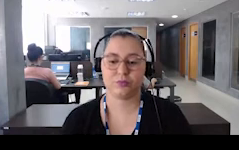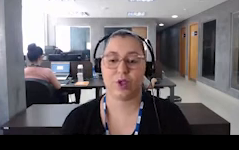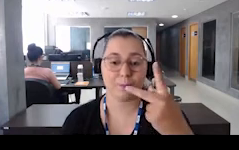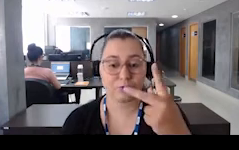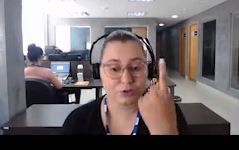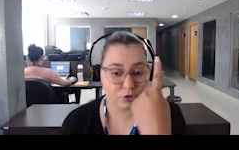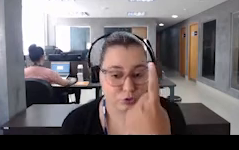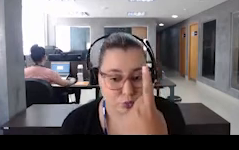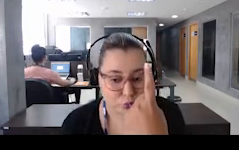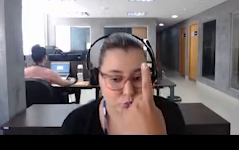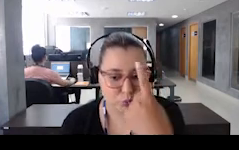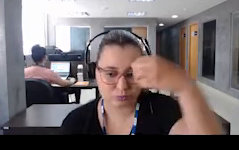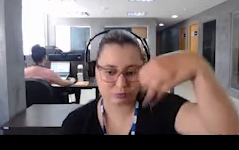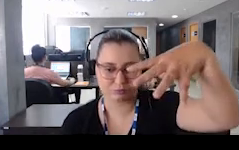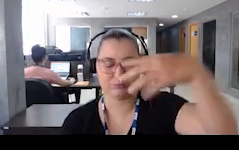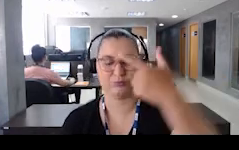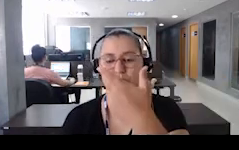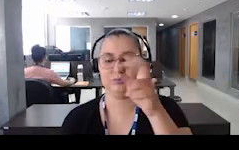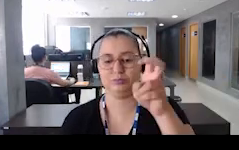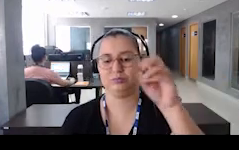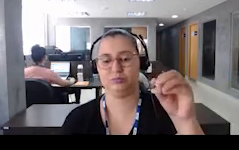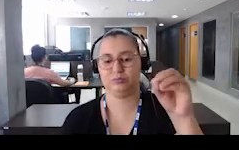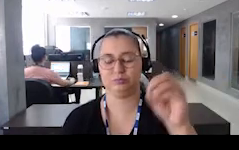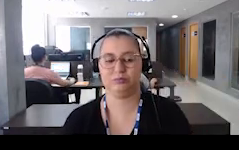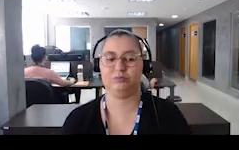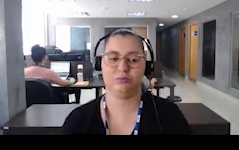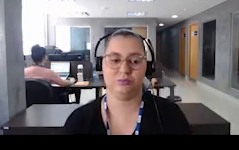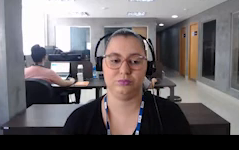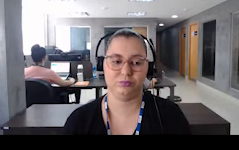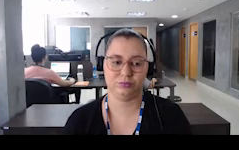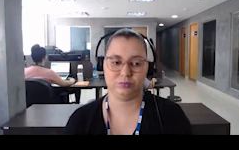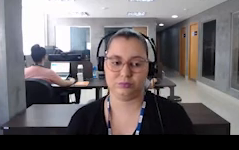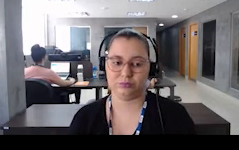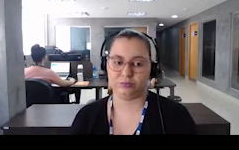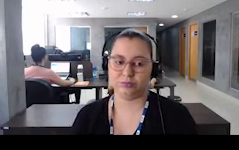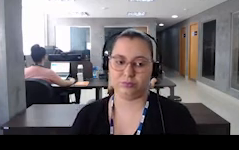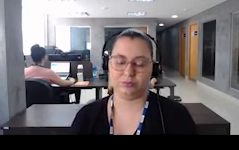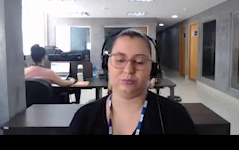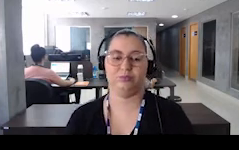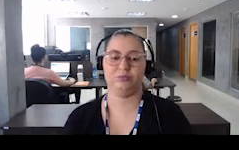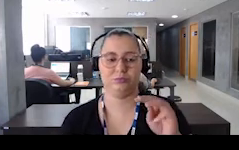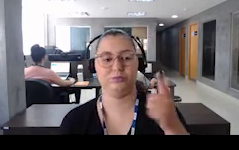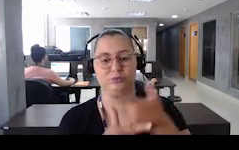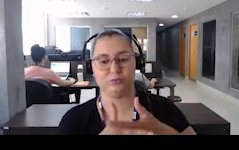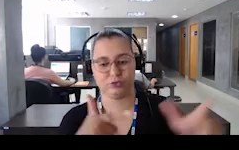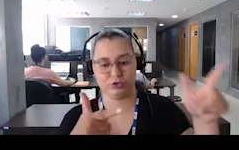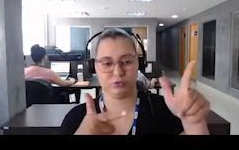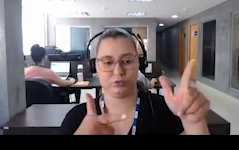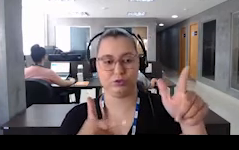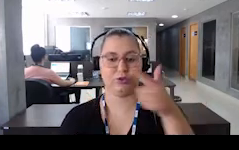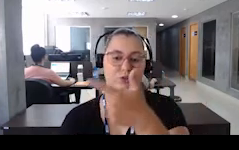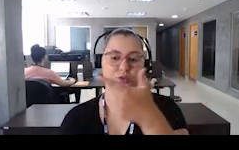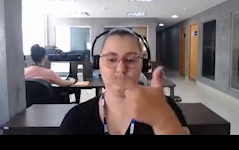A potência de quê? De uma lâmpada só, né? Então, I1 vai ser igual a 250 watts